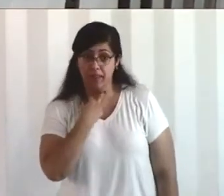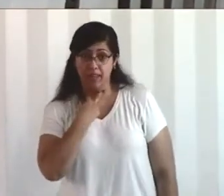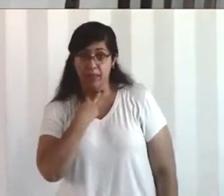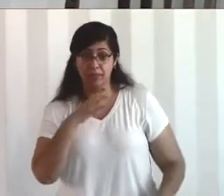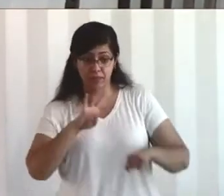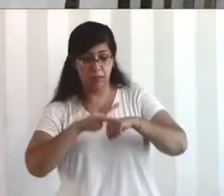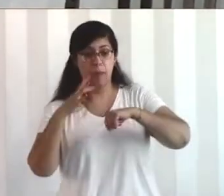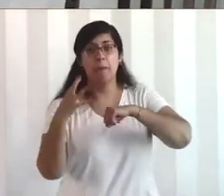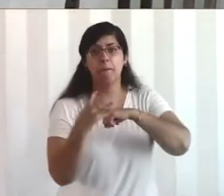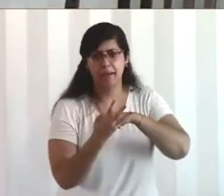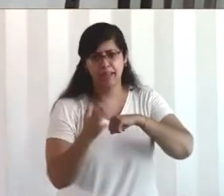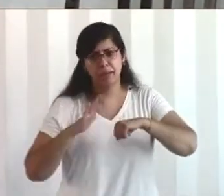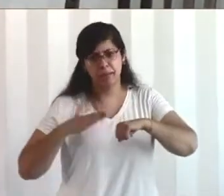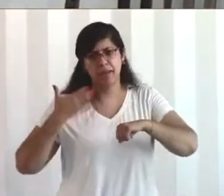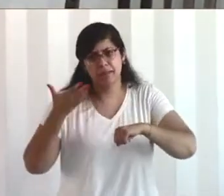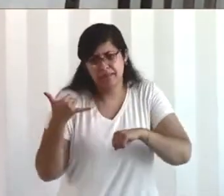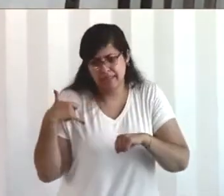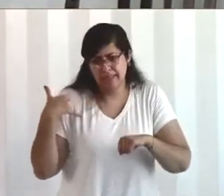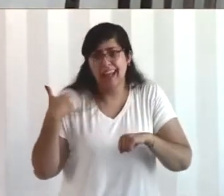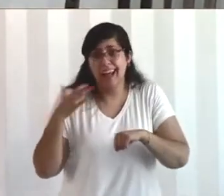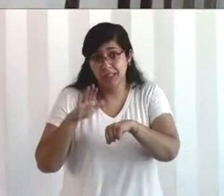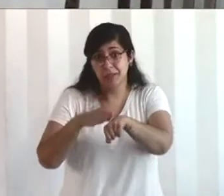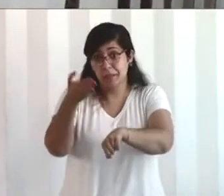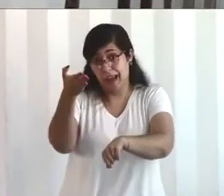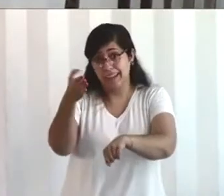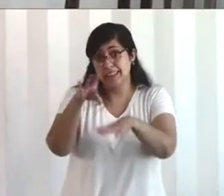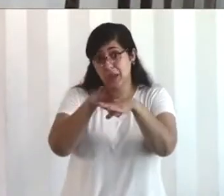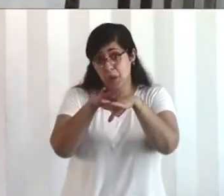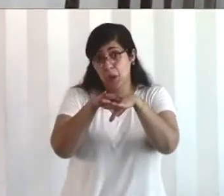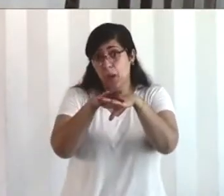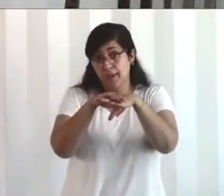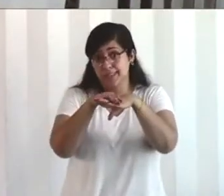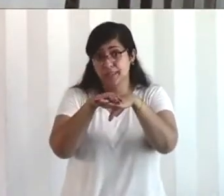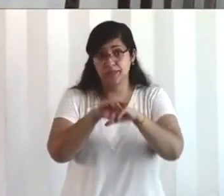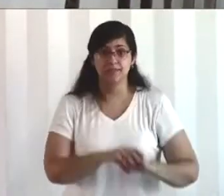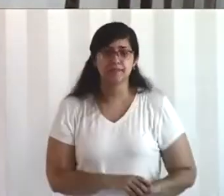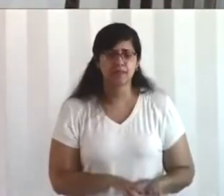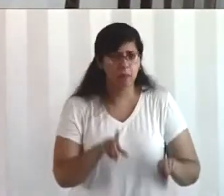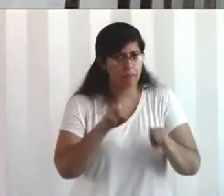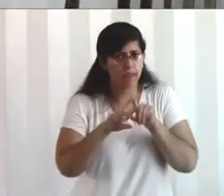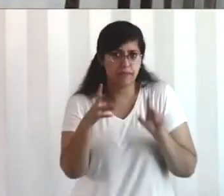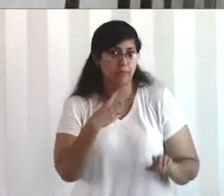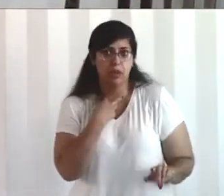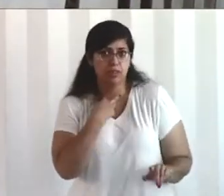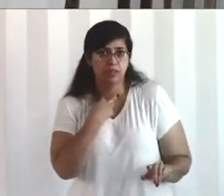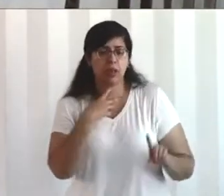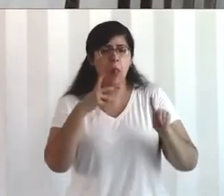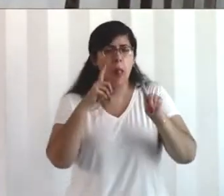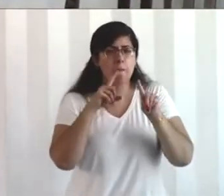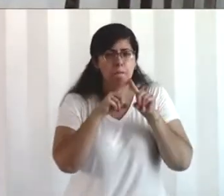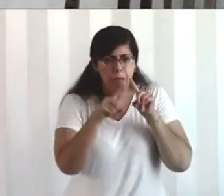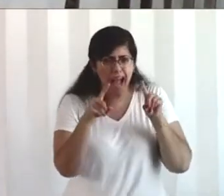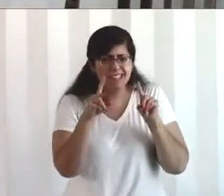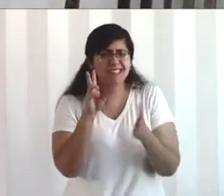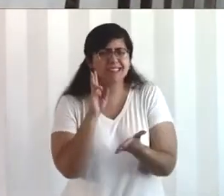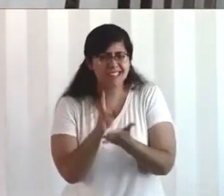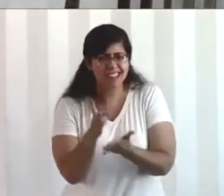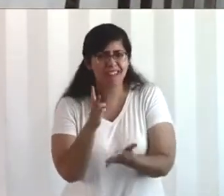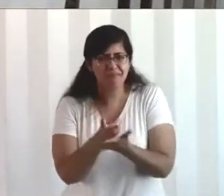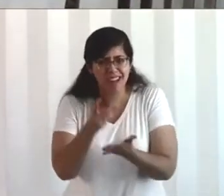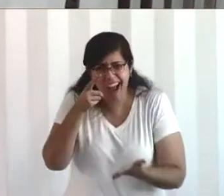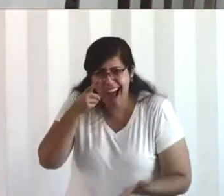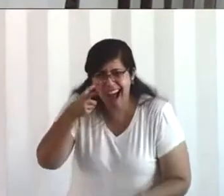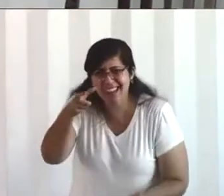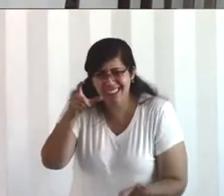dos cuidados. Aqueles que estão em grupo de risco, aqueles que estão em comorbidade, esses não podem ir. Ou aqueles que